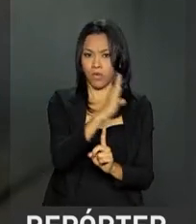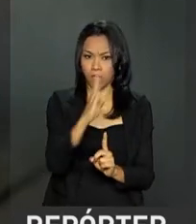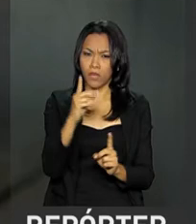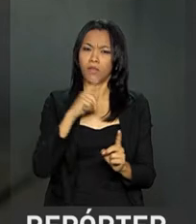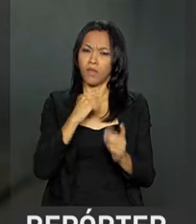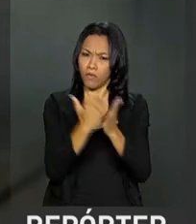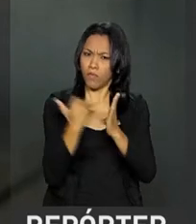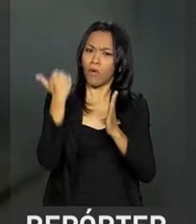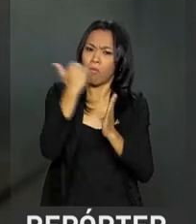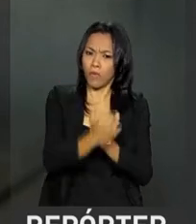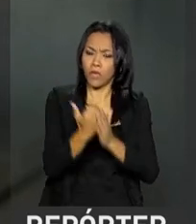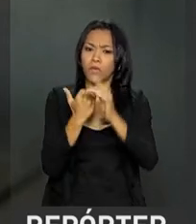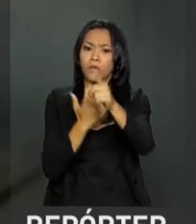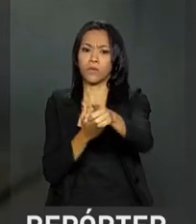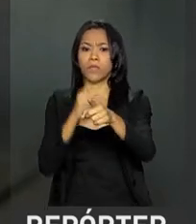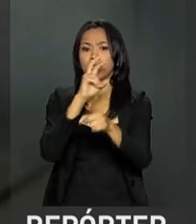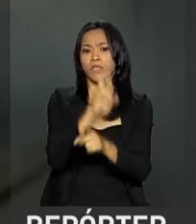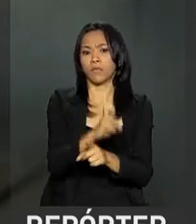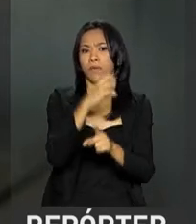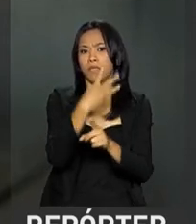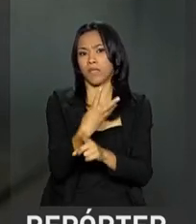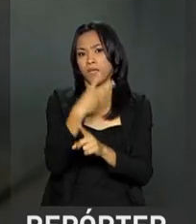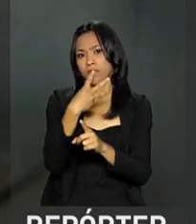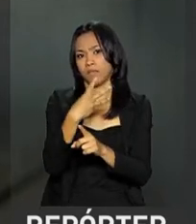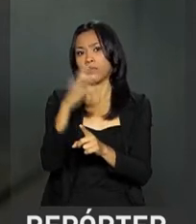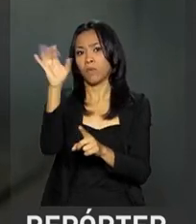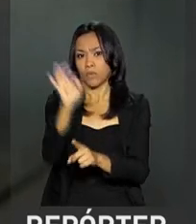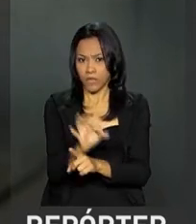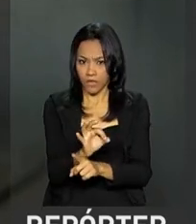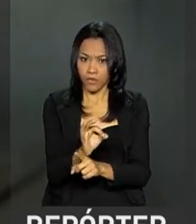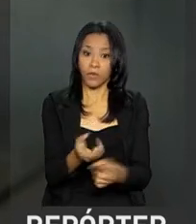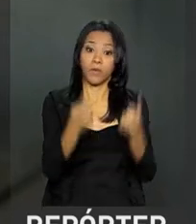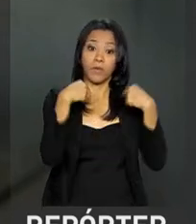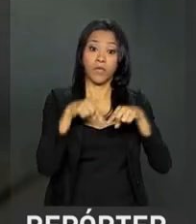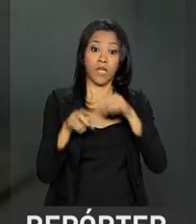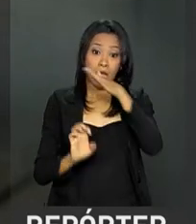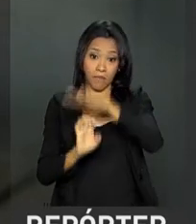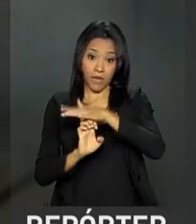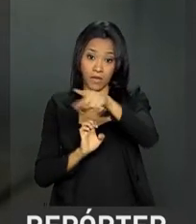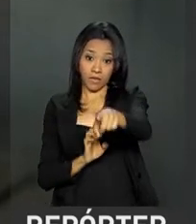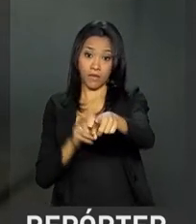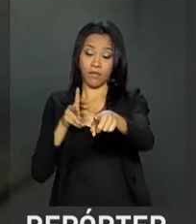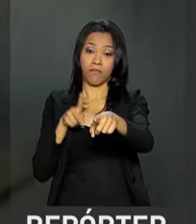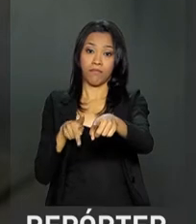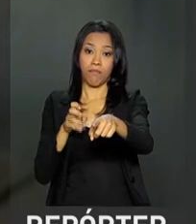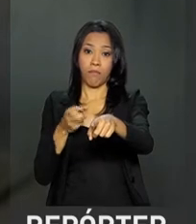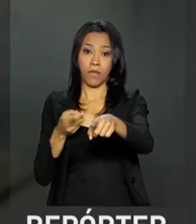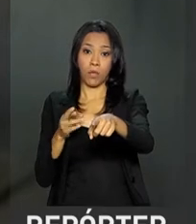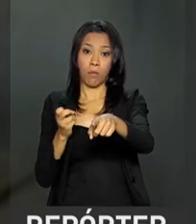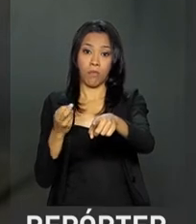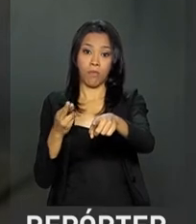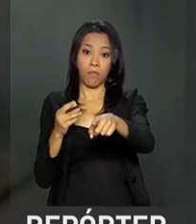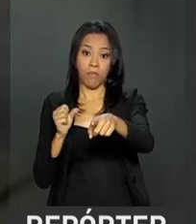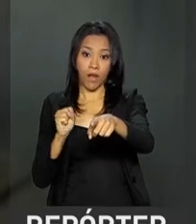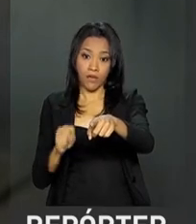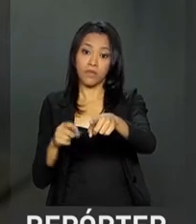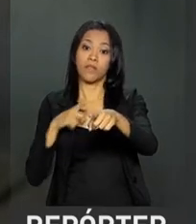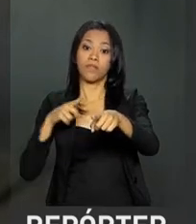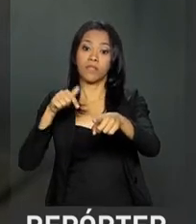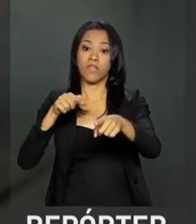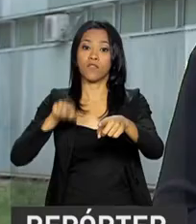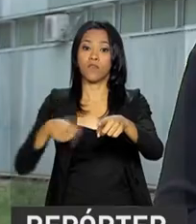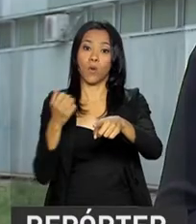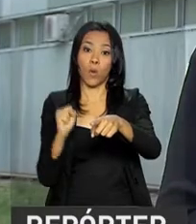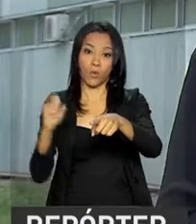no valor de mercado de 53 por cento já petrobrás teve uma valorização de 7,8